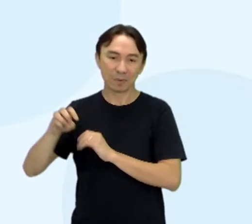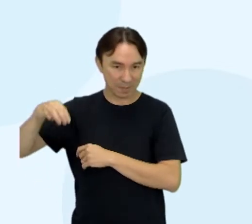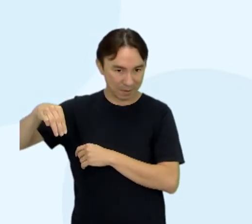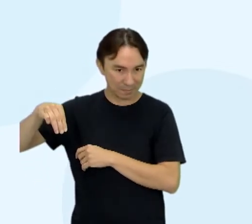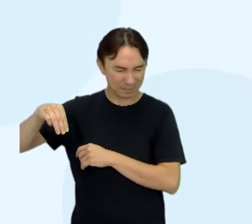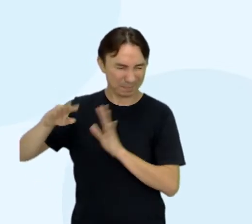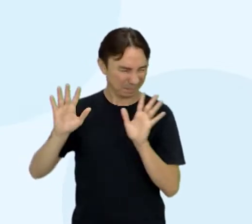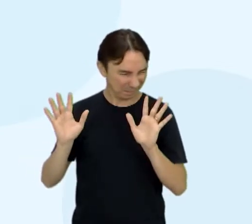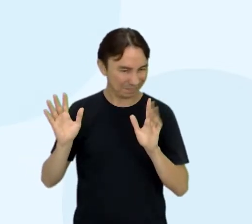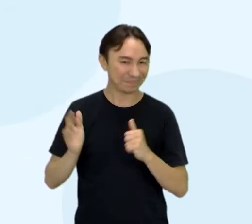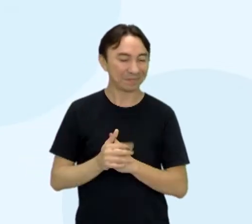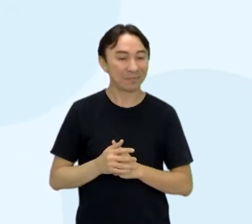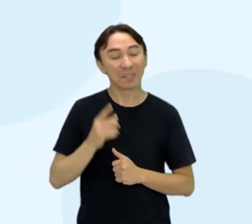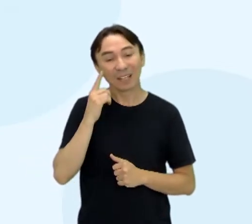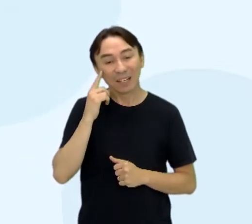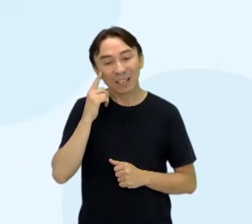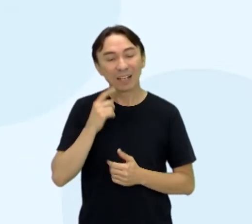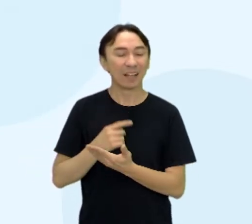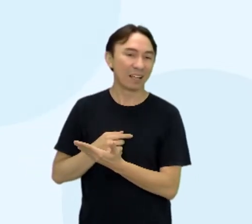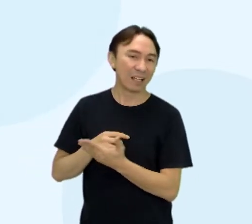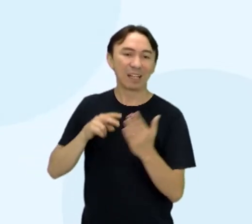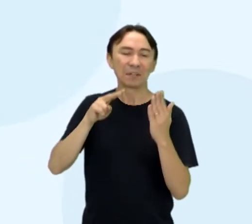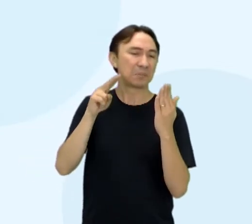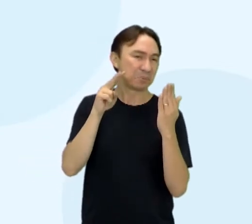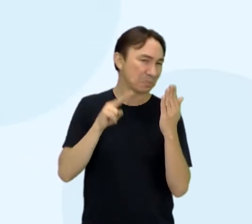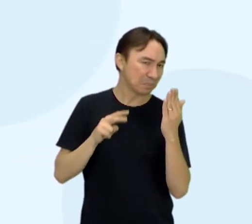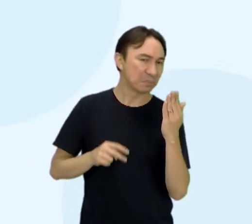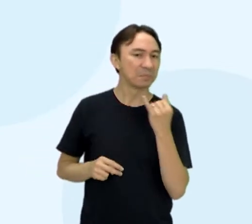a leitura nesse caso aí, é importante você ter